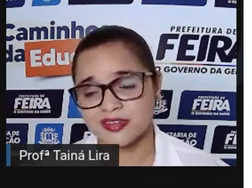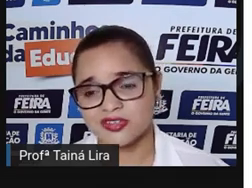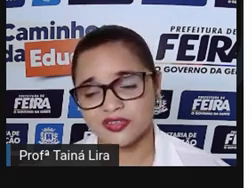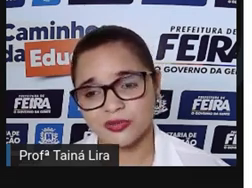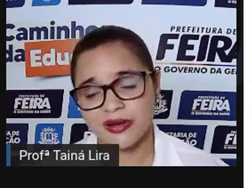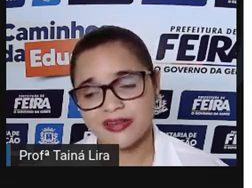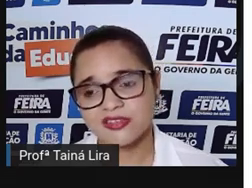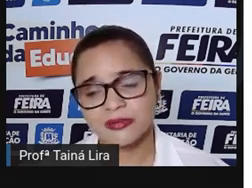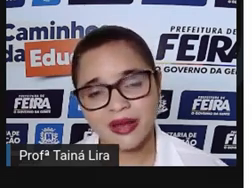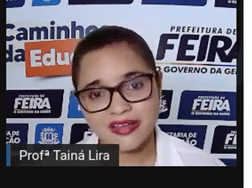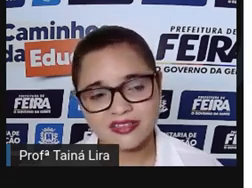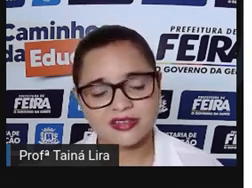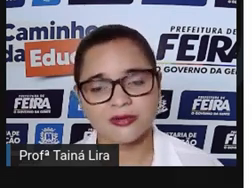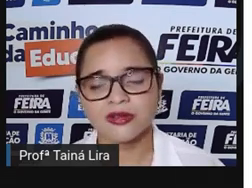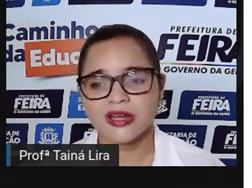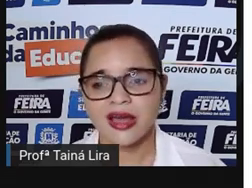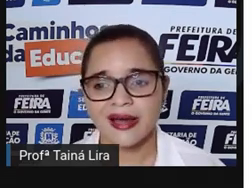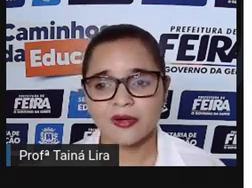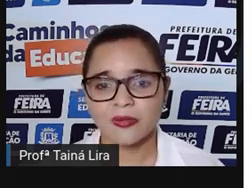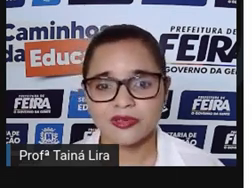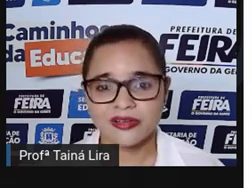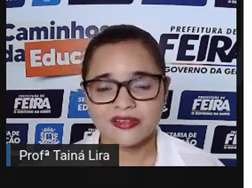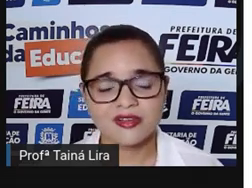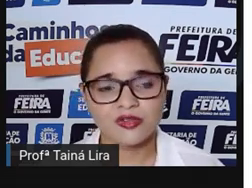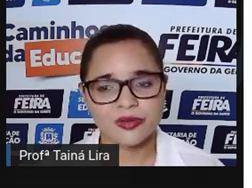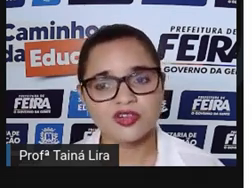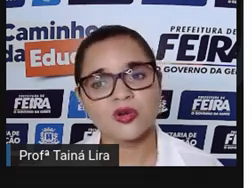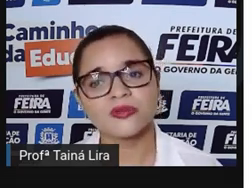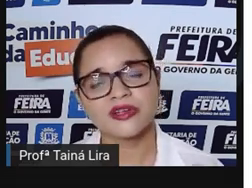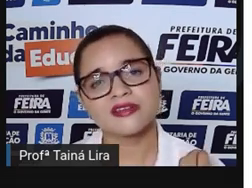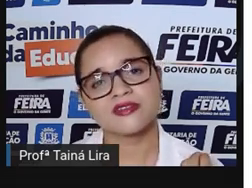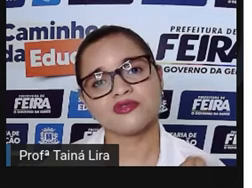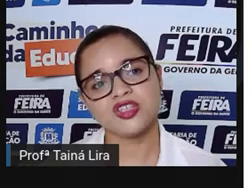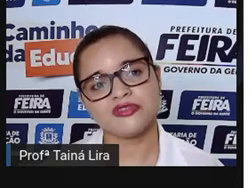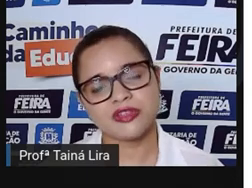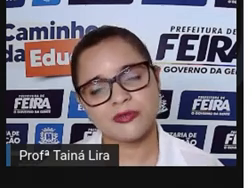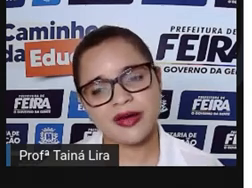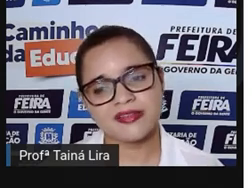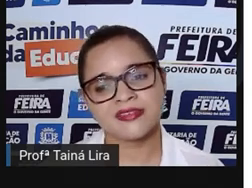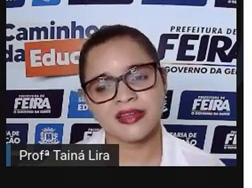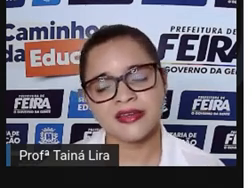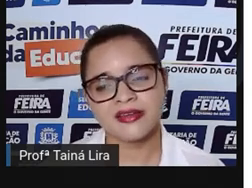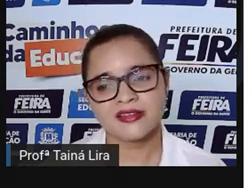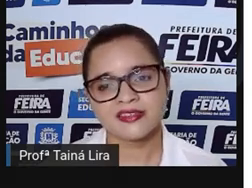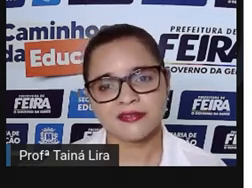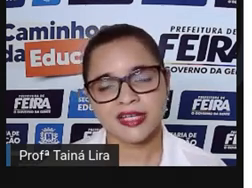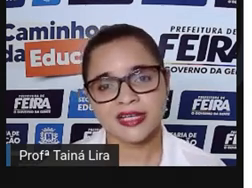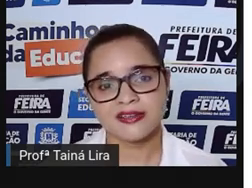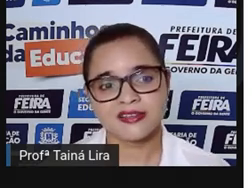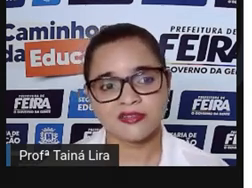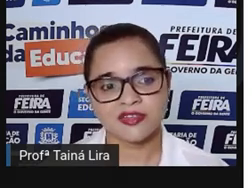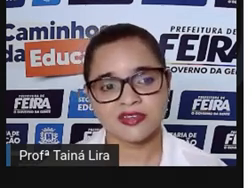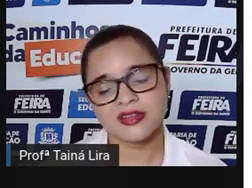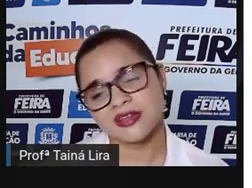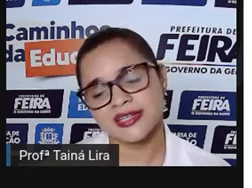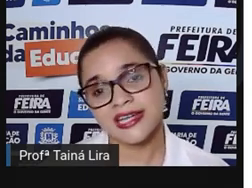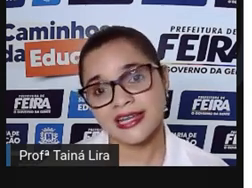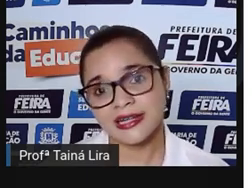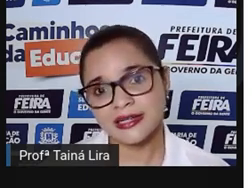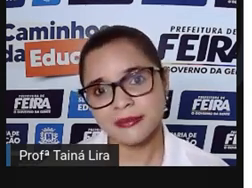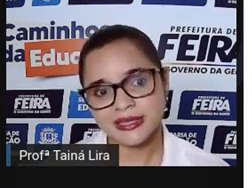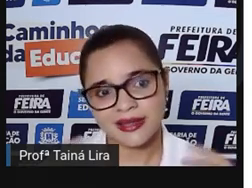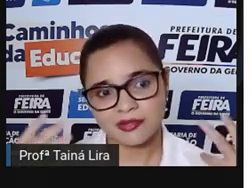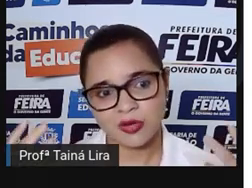ser individuais ou em massa. Então, a comunicação, os meios de comunicação individuais, né? São aqueles que que